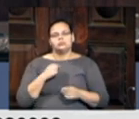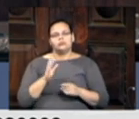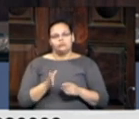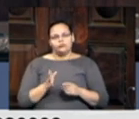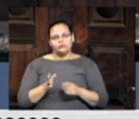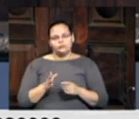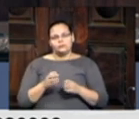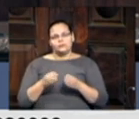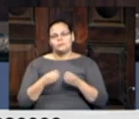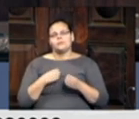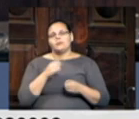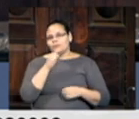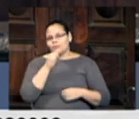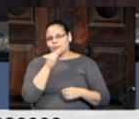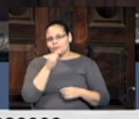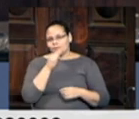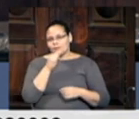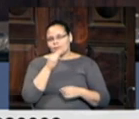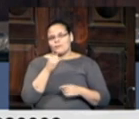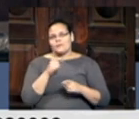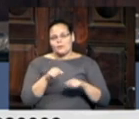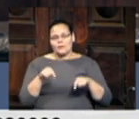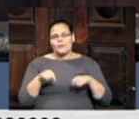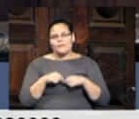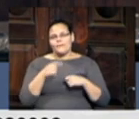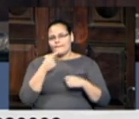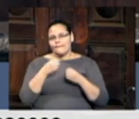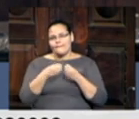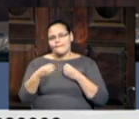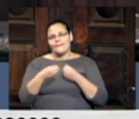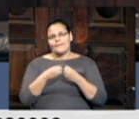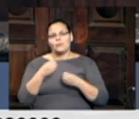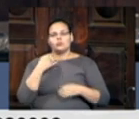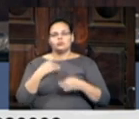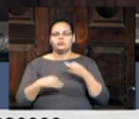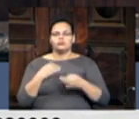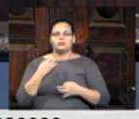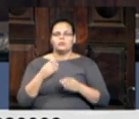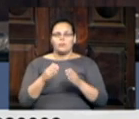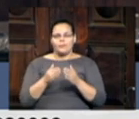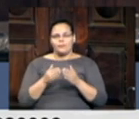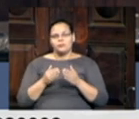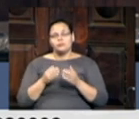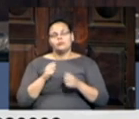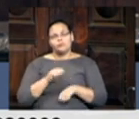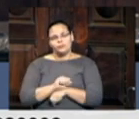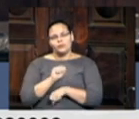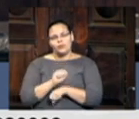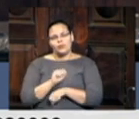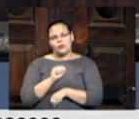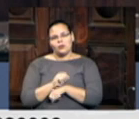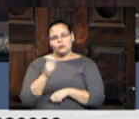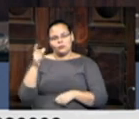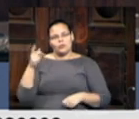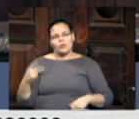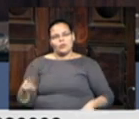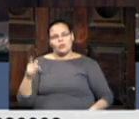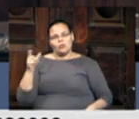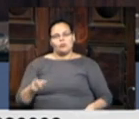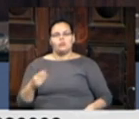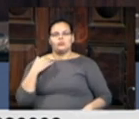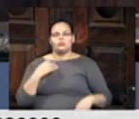cozinha do seu juizado. Espero a isenção do juiz, para que ele possa, de